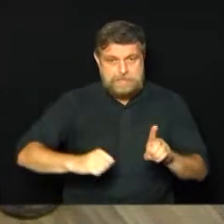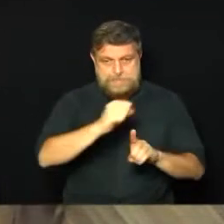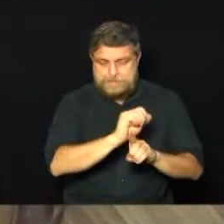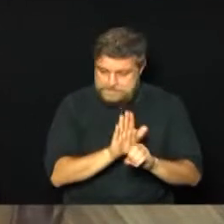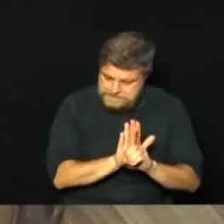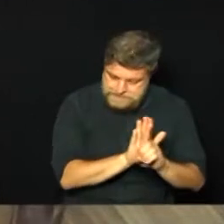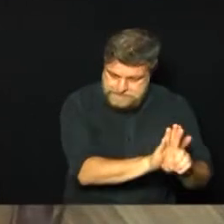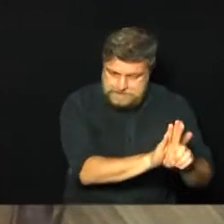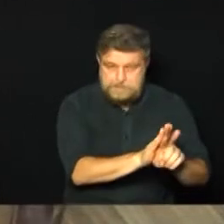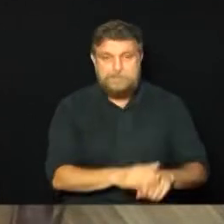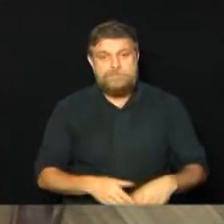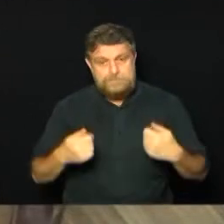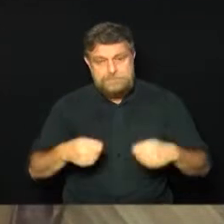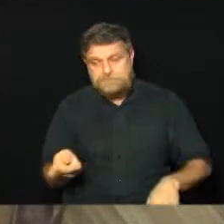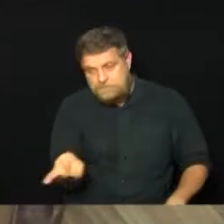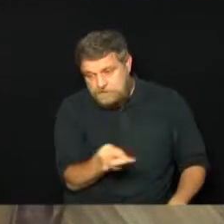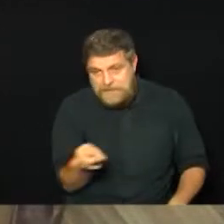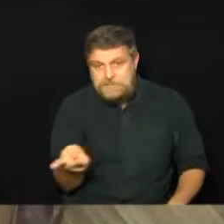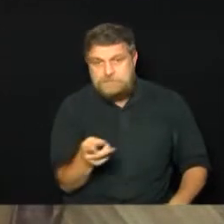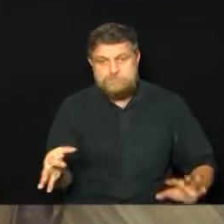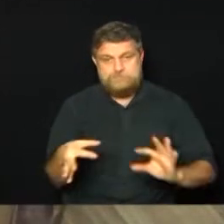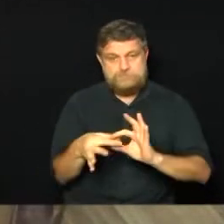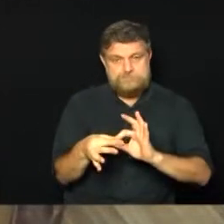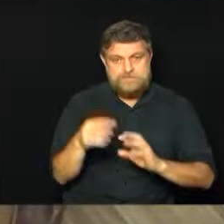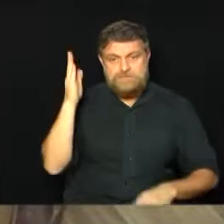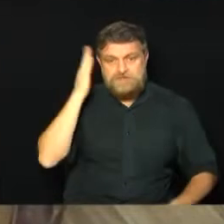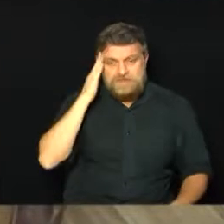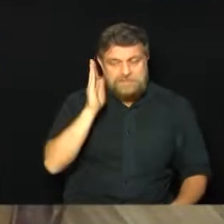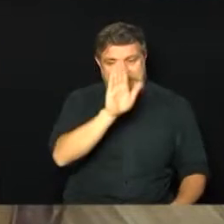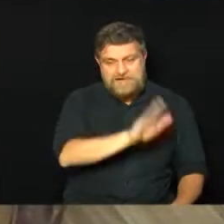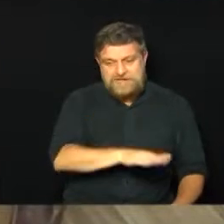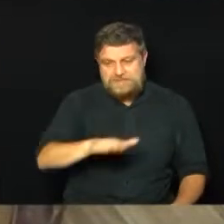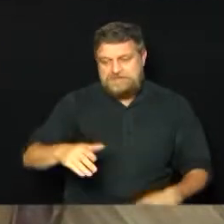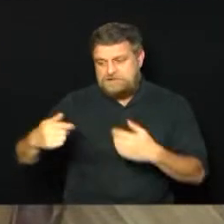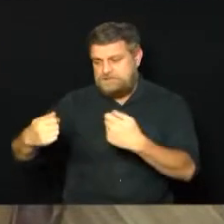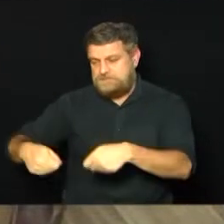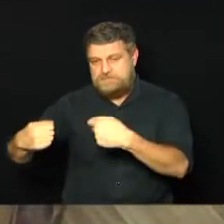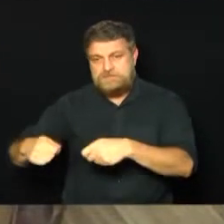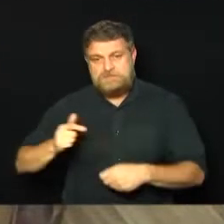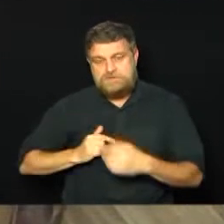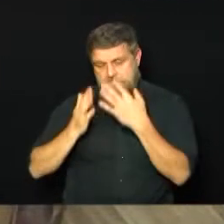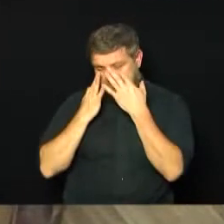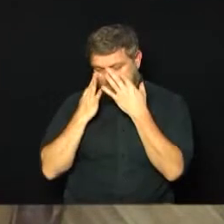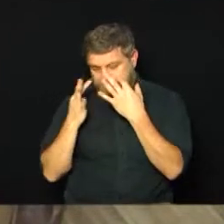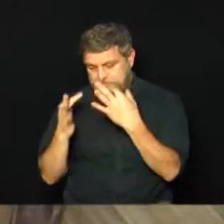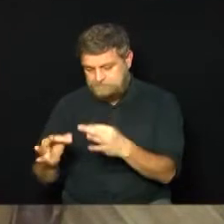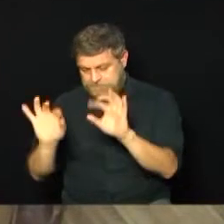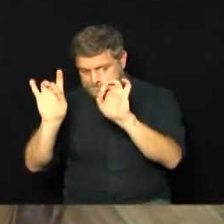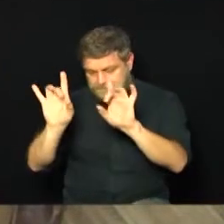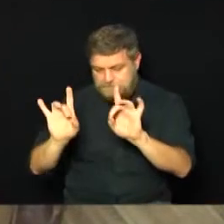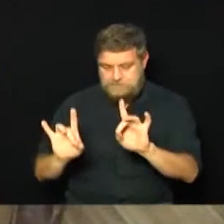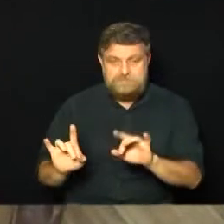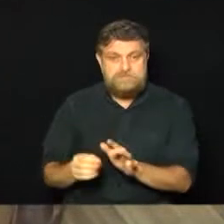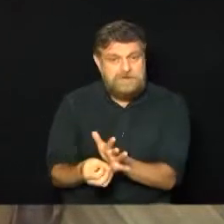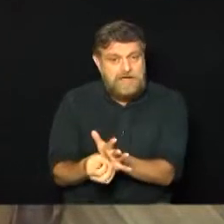assistência social que é necessária para as crianças. A gente sabe que muitas delas precisam de uma atenção especial e muitas